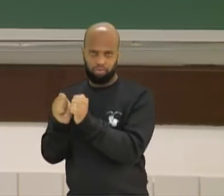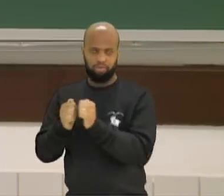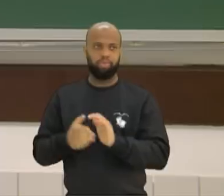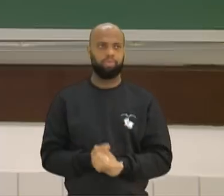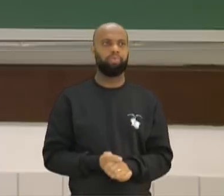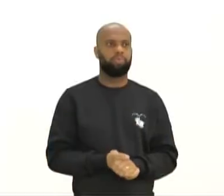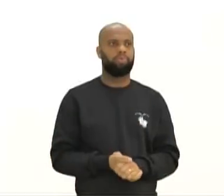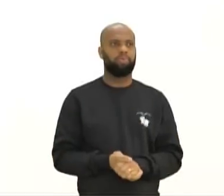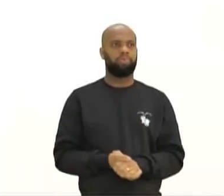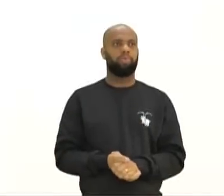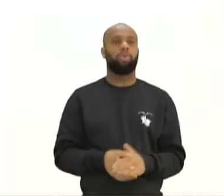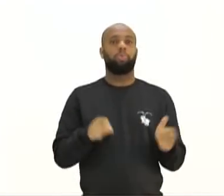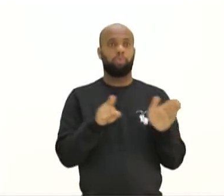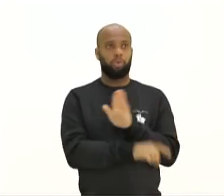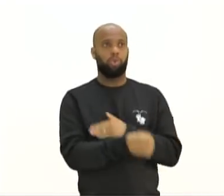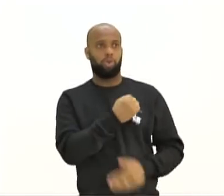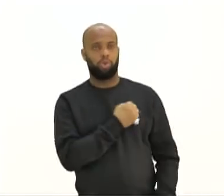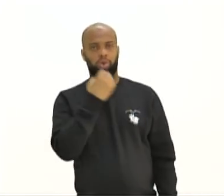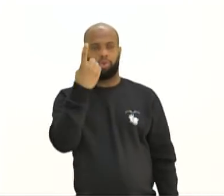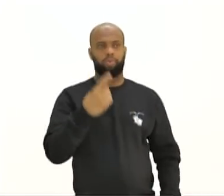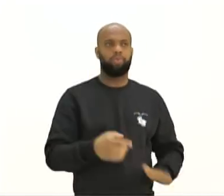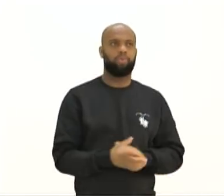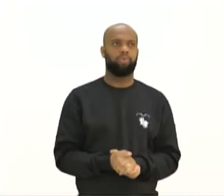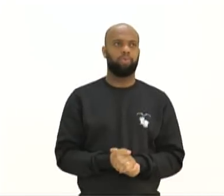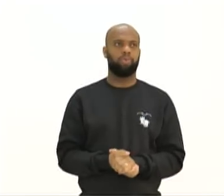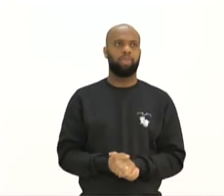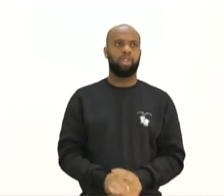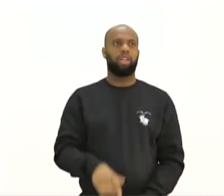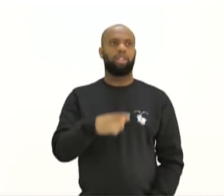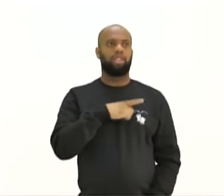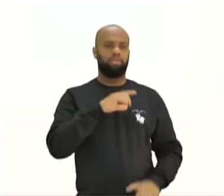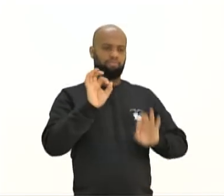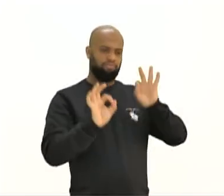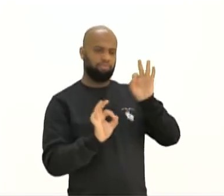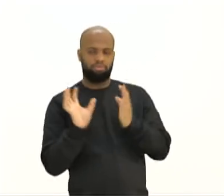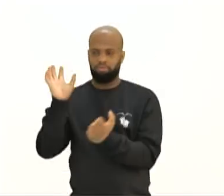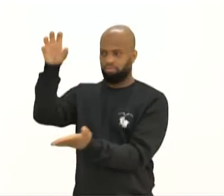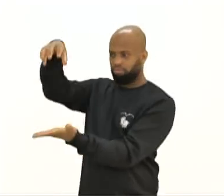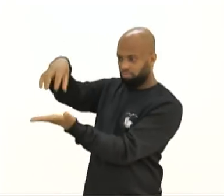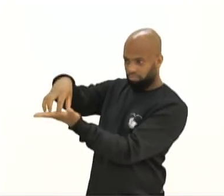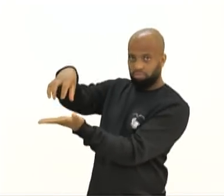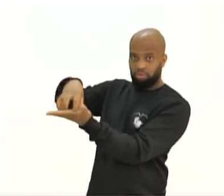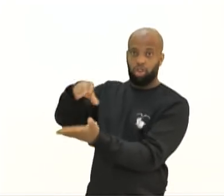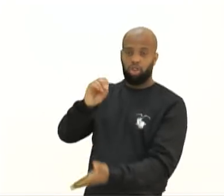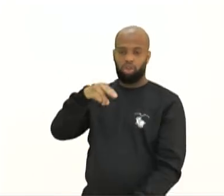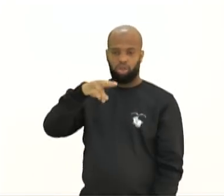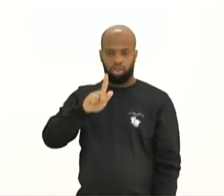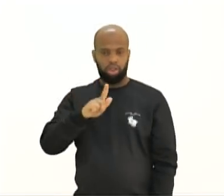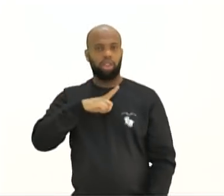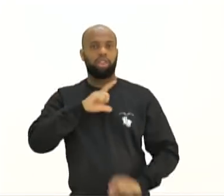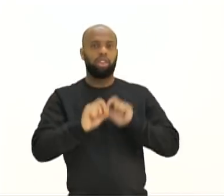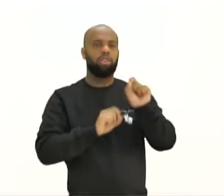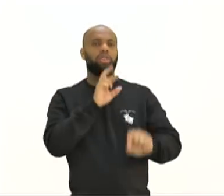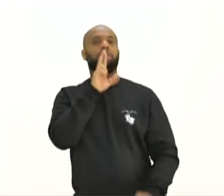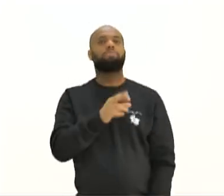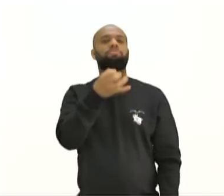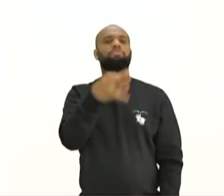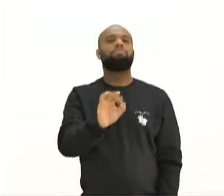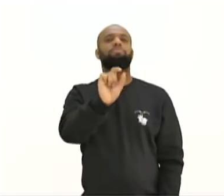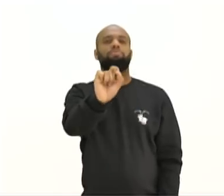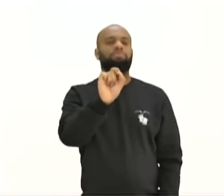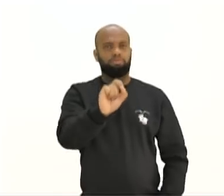Então let's go! Número 1. Em uma organização, né, numa ONG, o que é correto